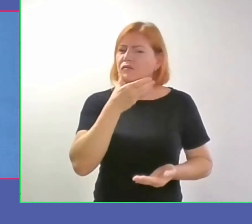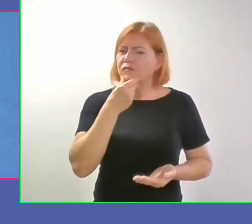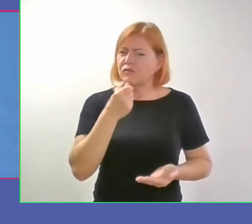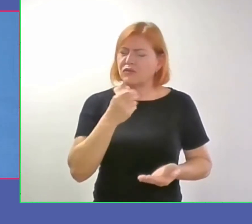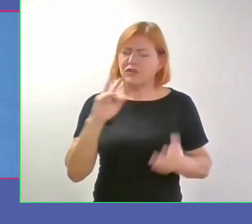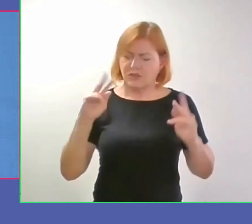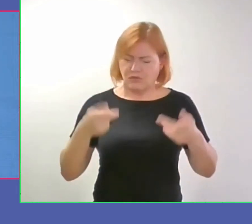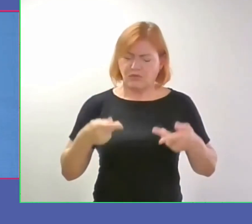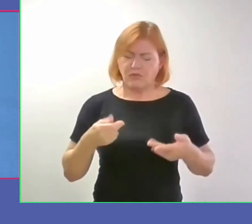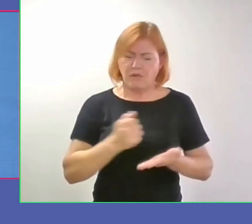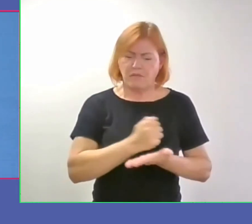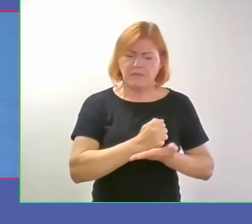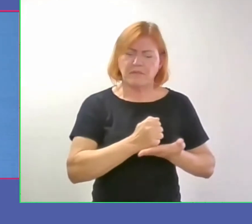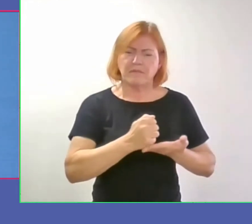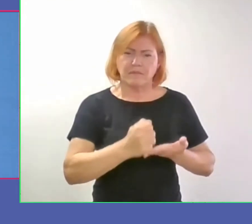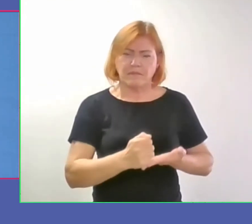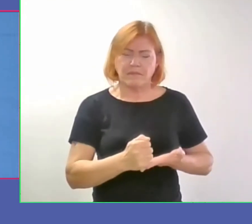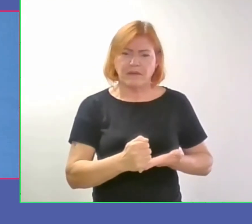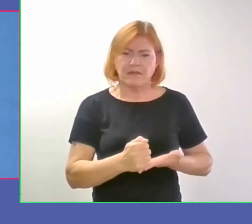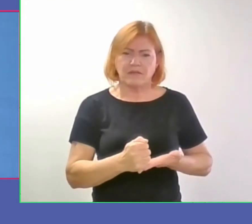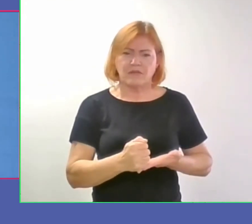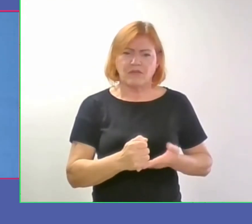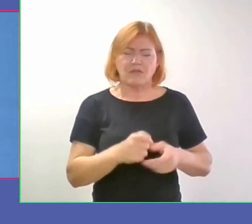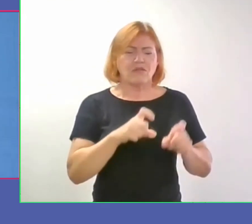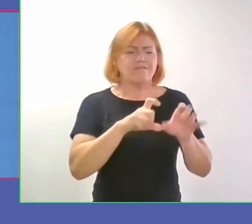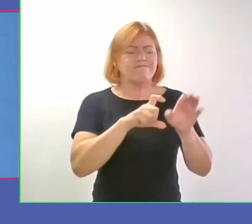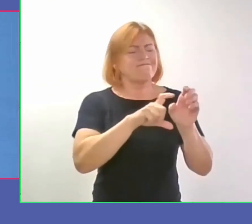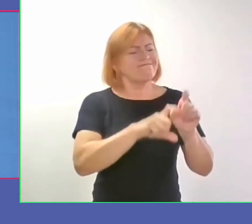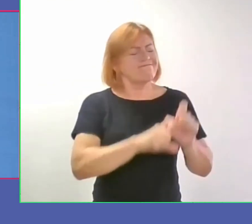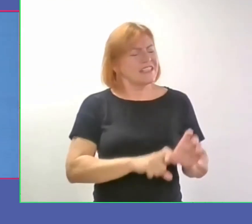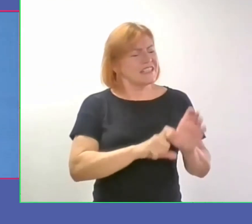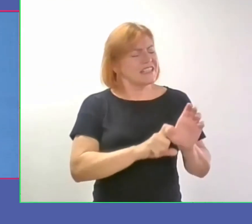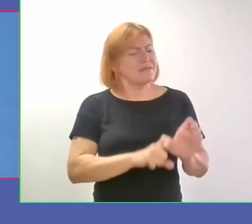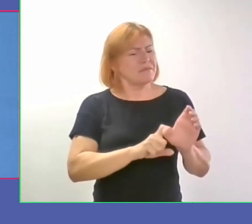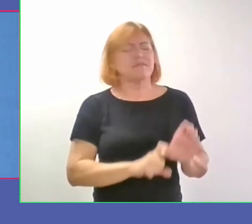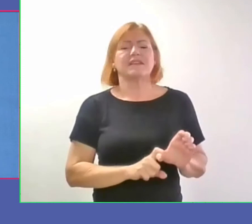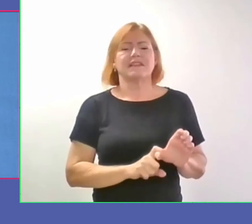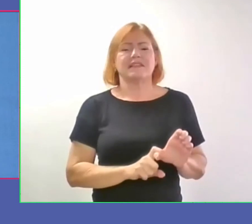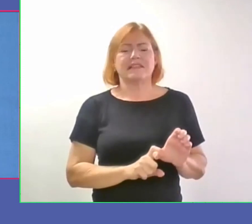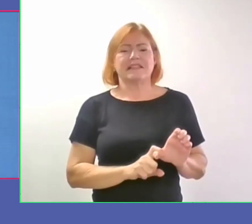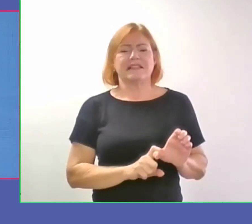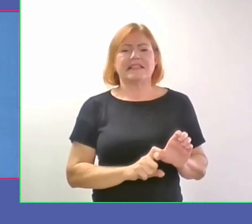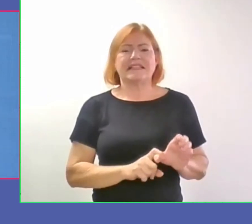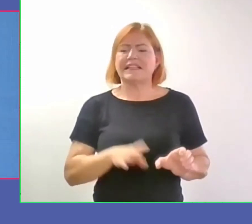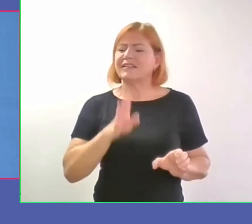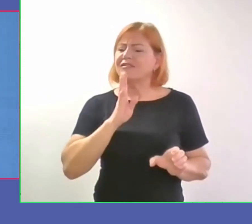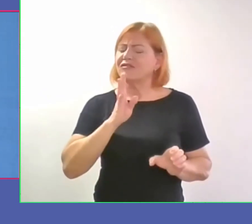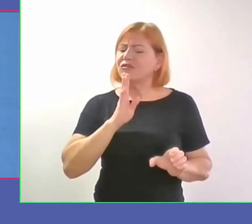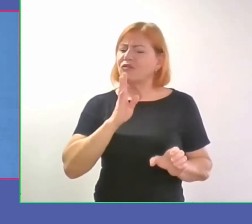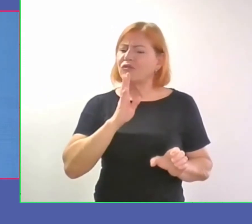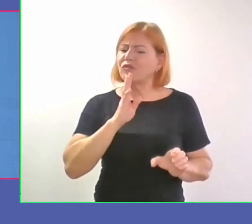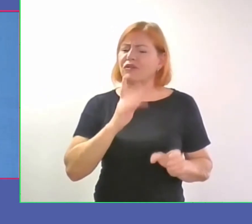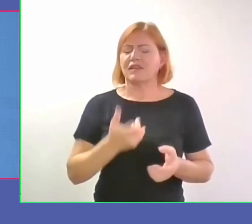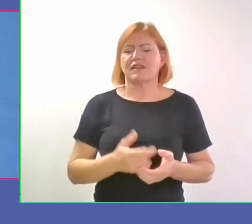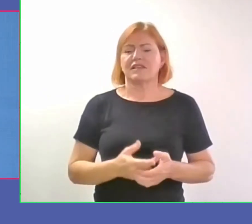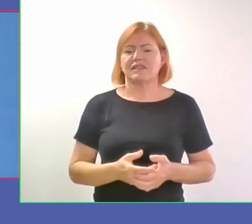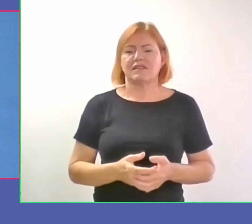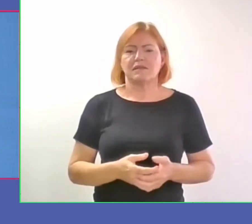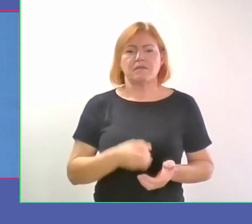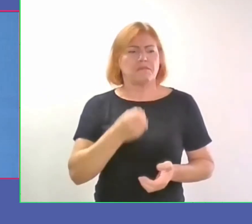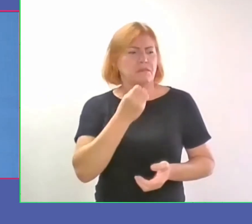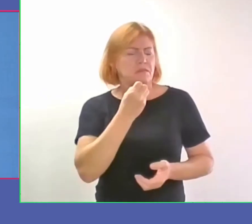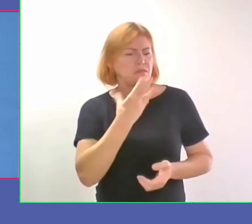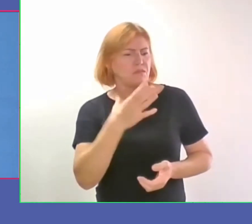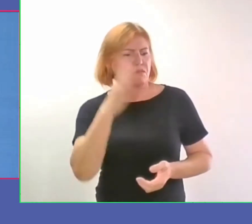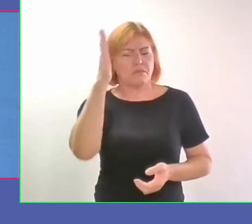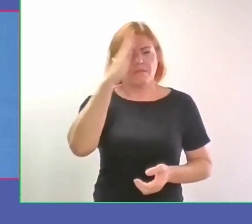depender do conhecimento do bem e do mal para viver, e não mais depender de Deus para viver. Portanto, o homem precisa se